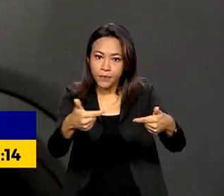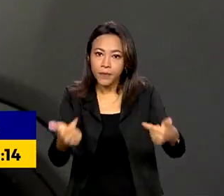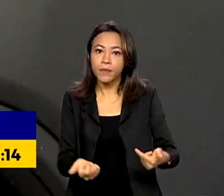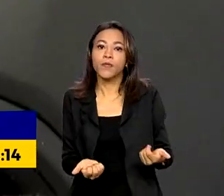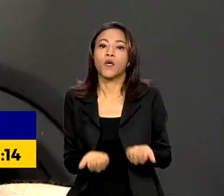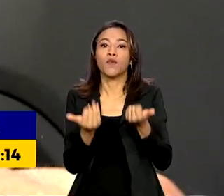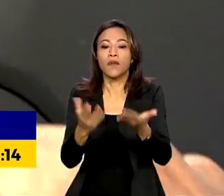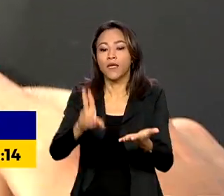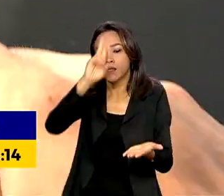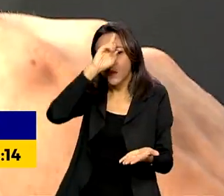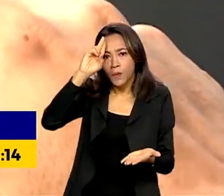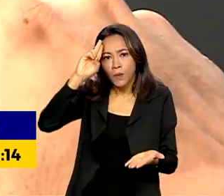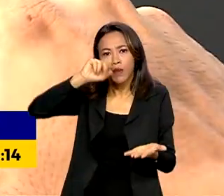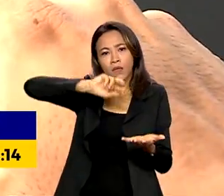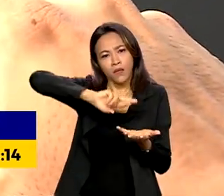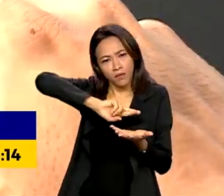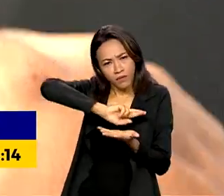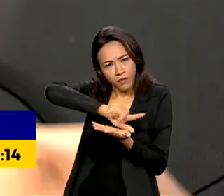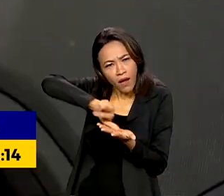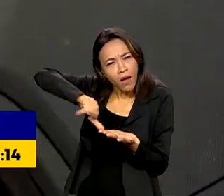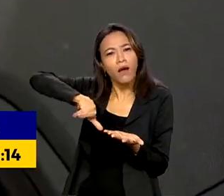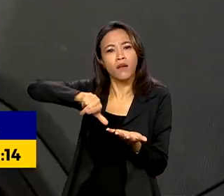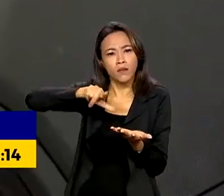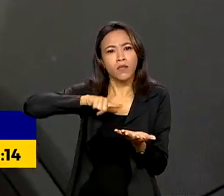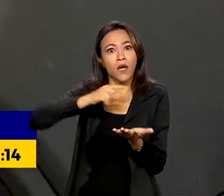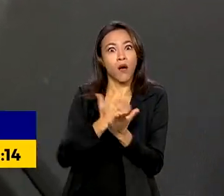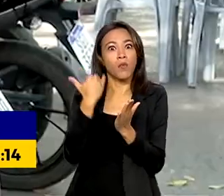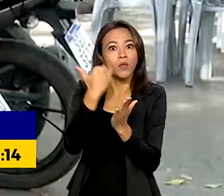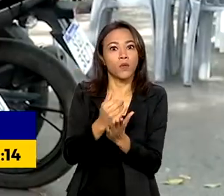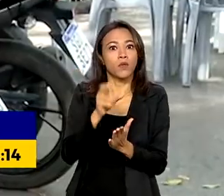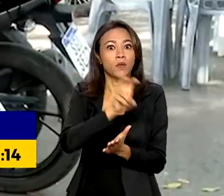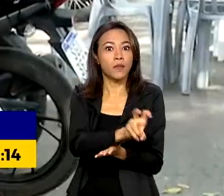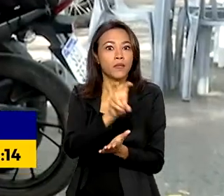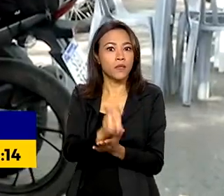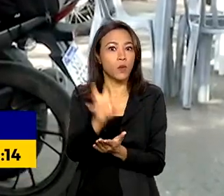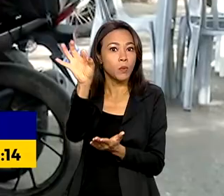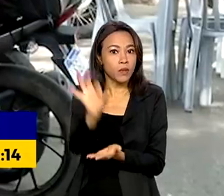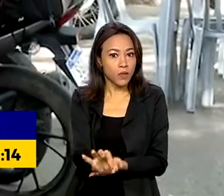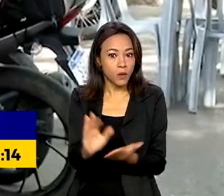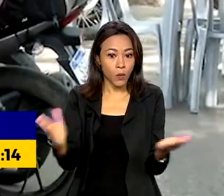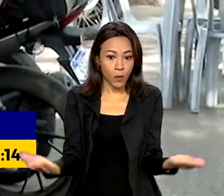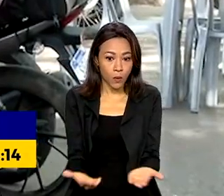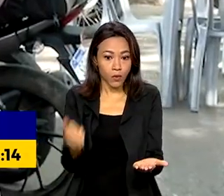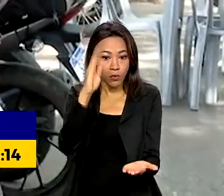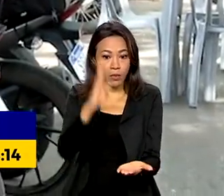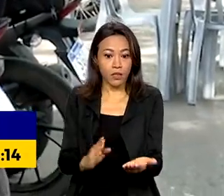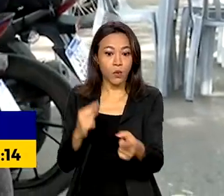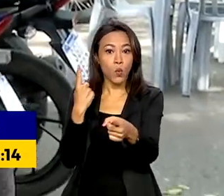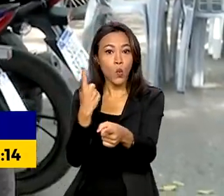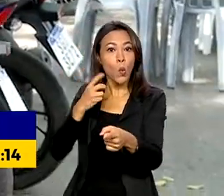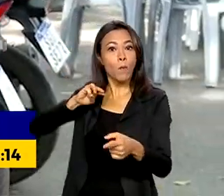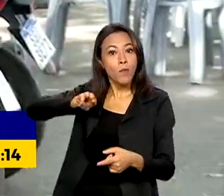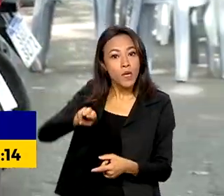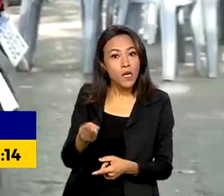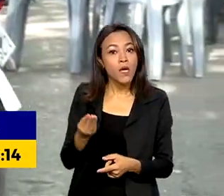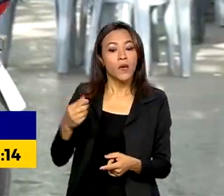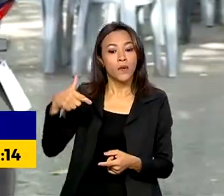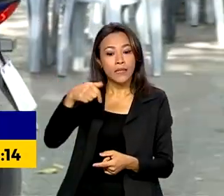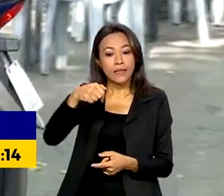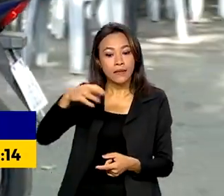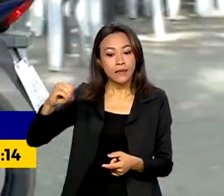para aplicativos cresceu 55%. O país tem hoje 1 milhão e